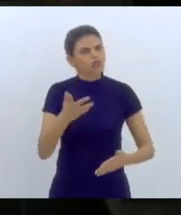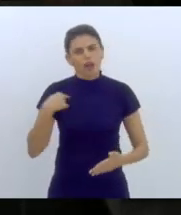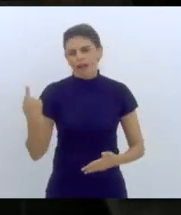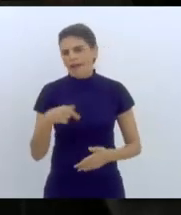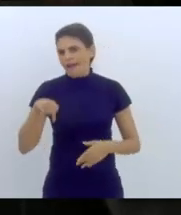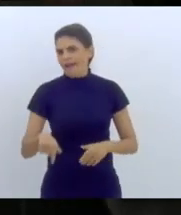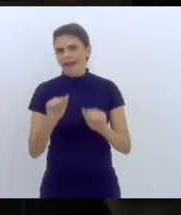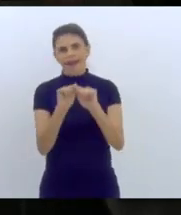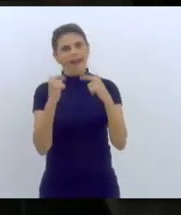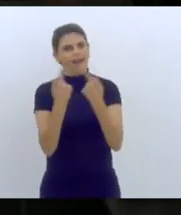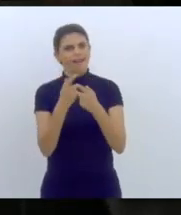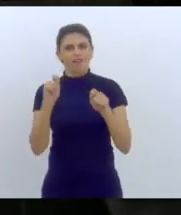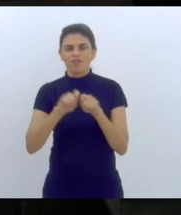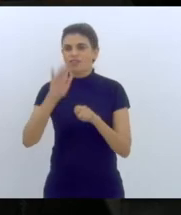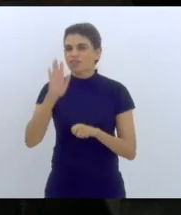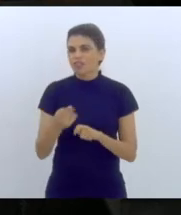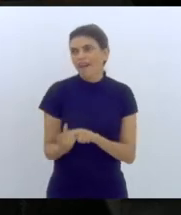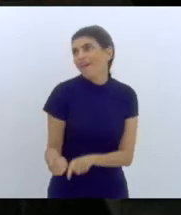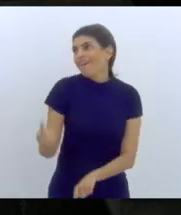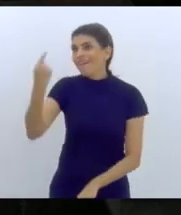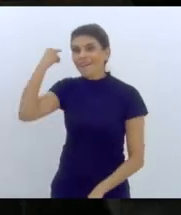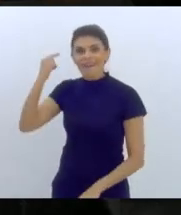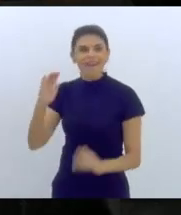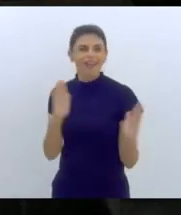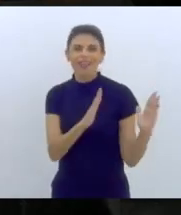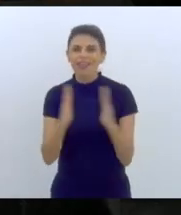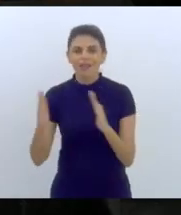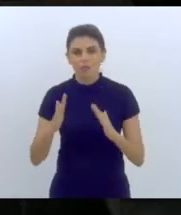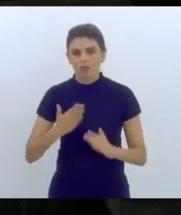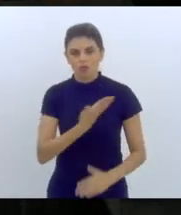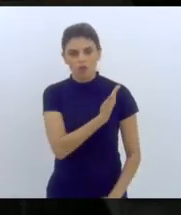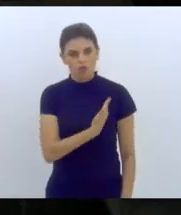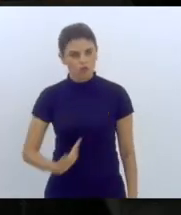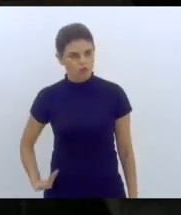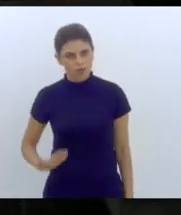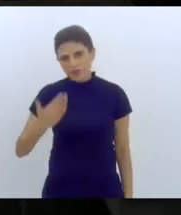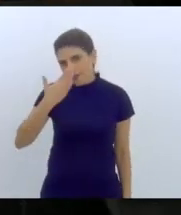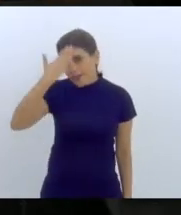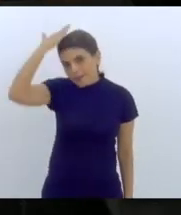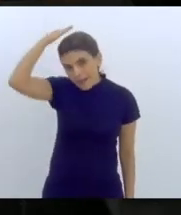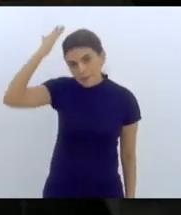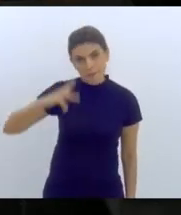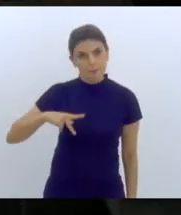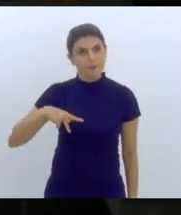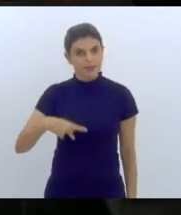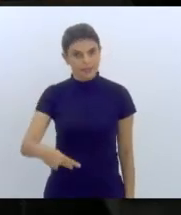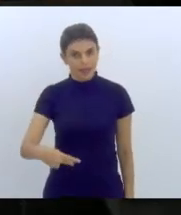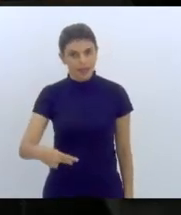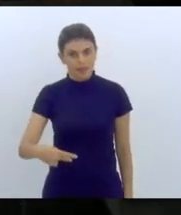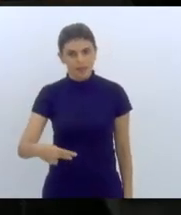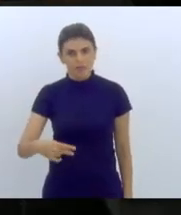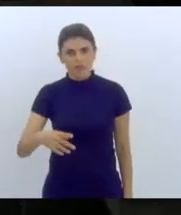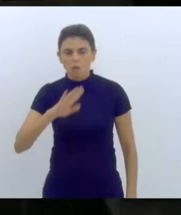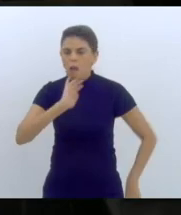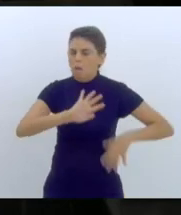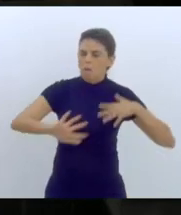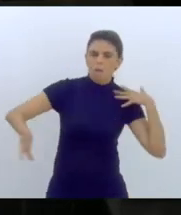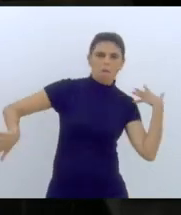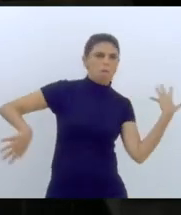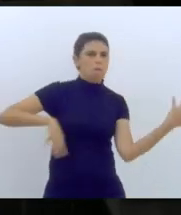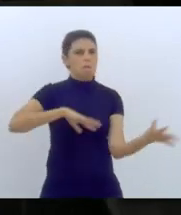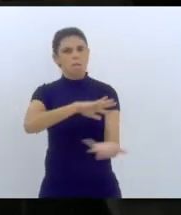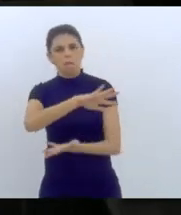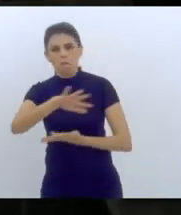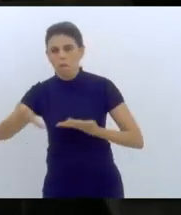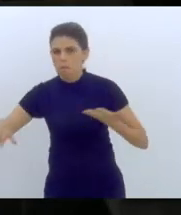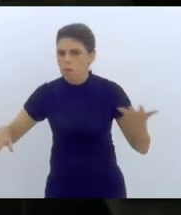feito lá no governo Temer e gerou muita repercussão. Foi ouvida a